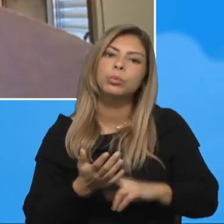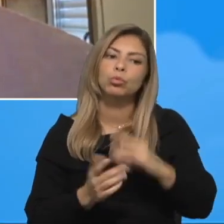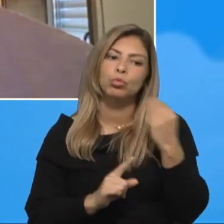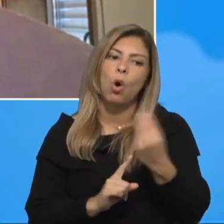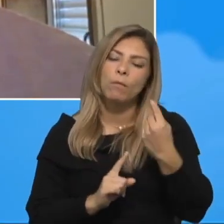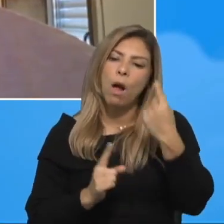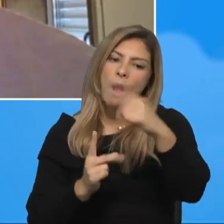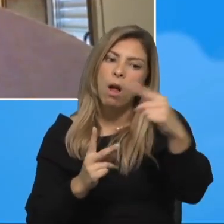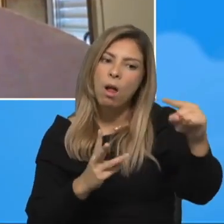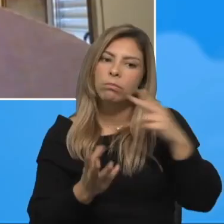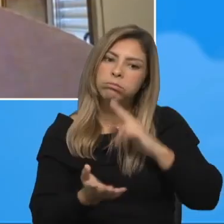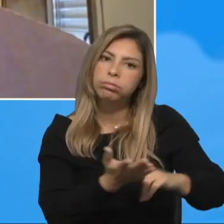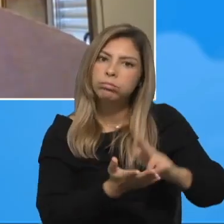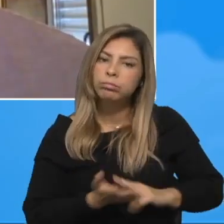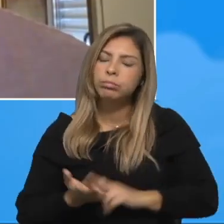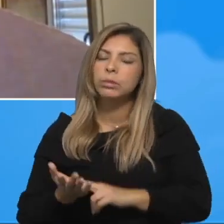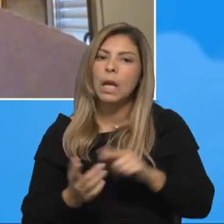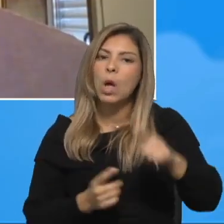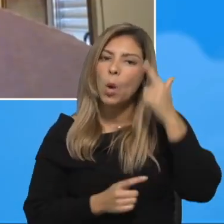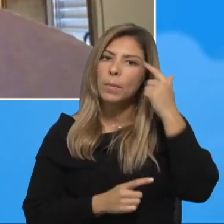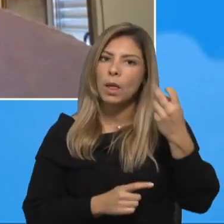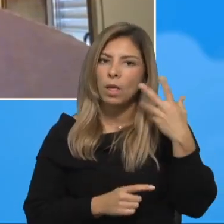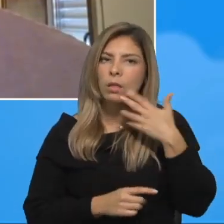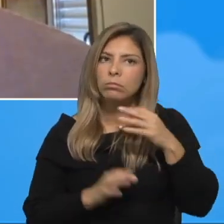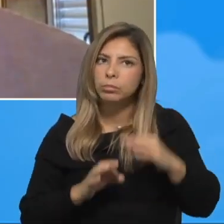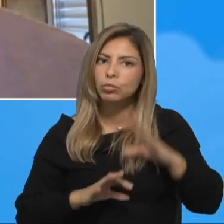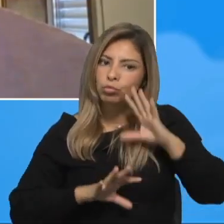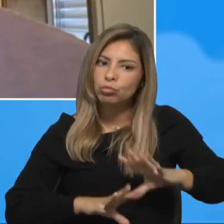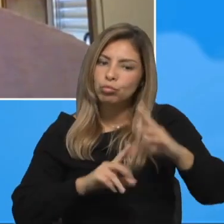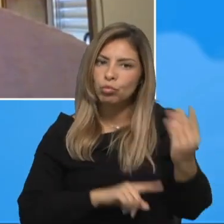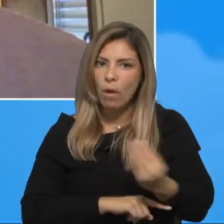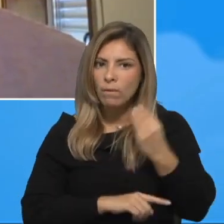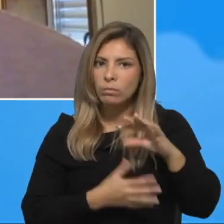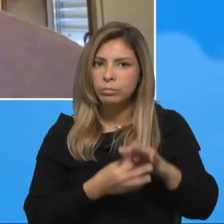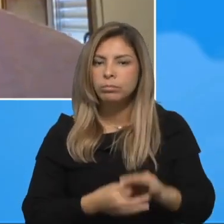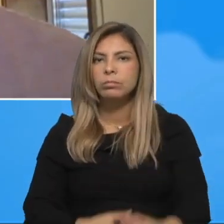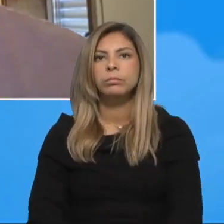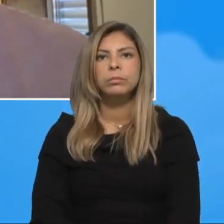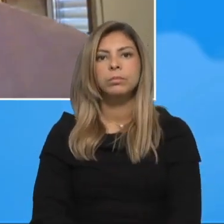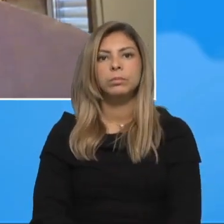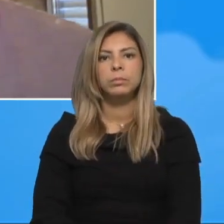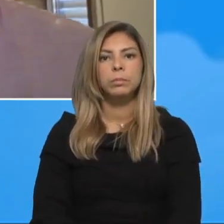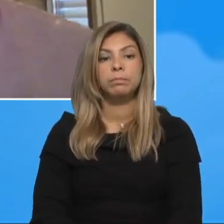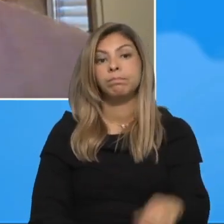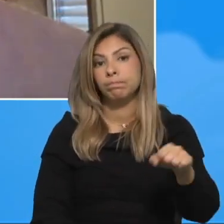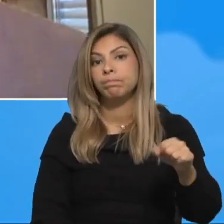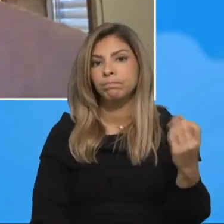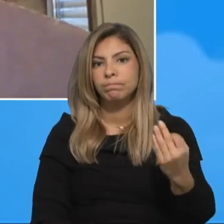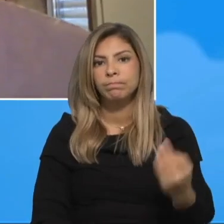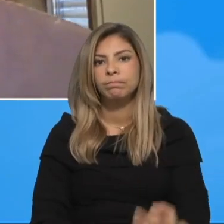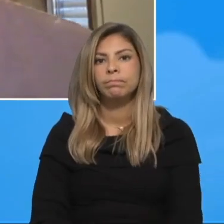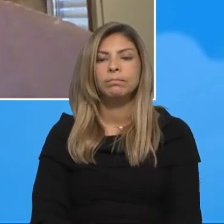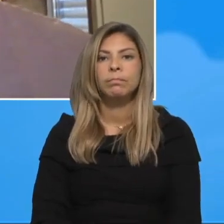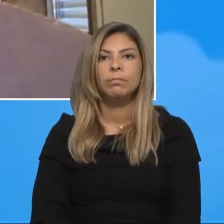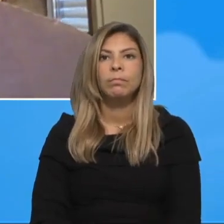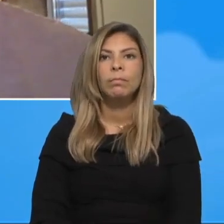É assim que pretendem continuar a desenvolver a Juventude Operária Católica? Sim, o desenvolvimento